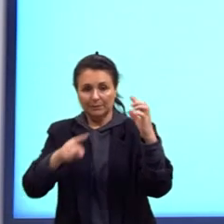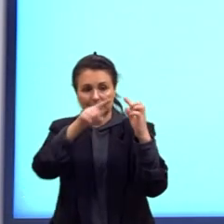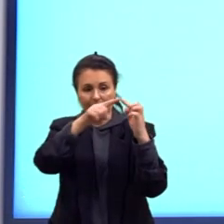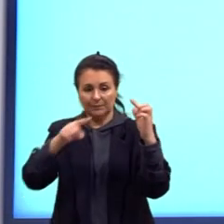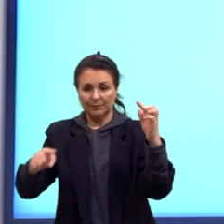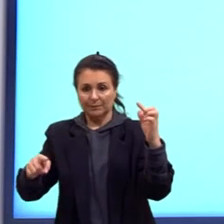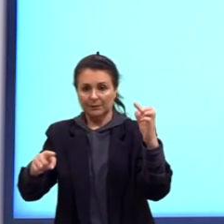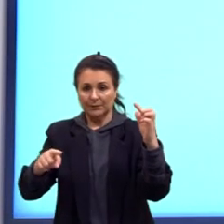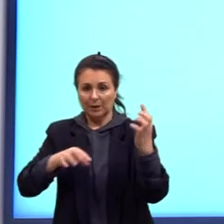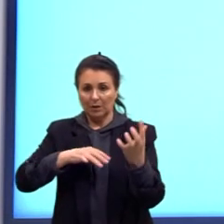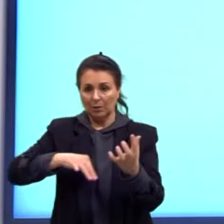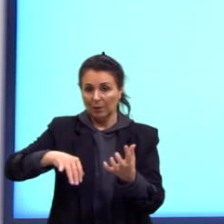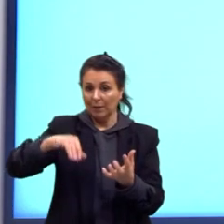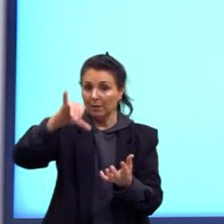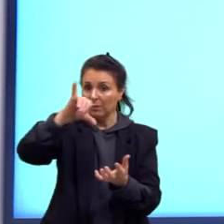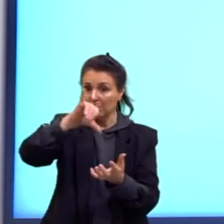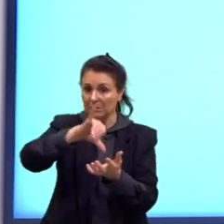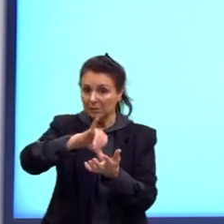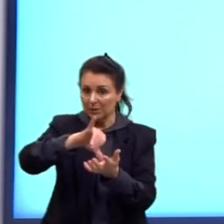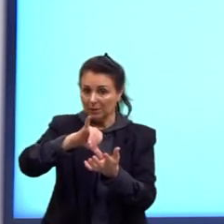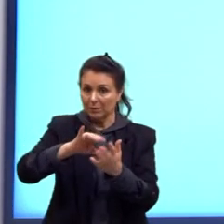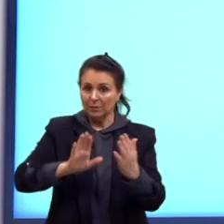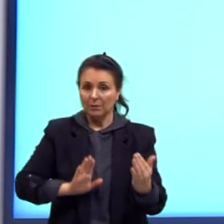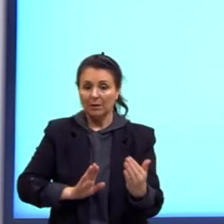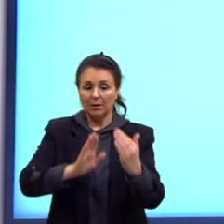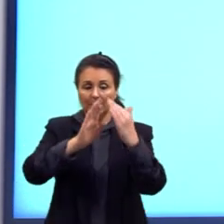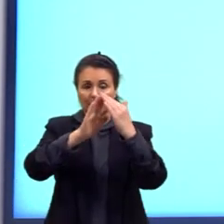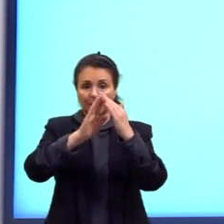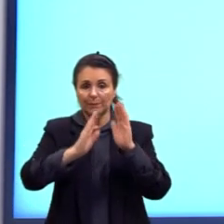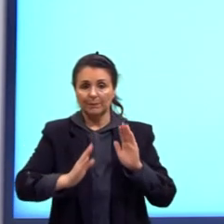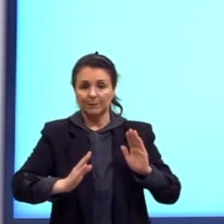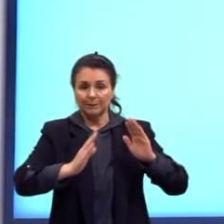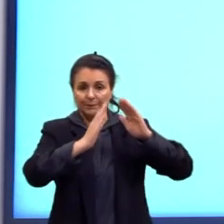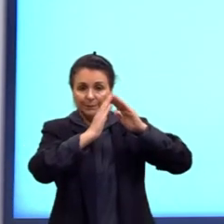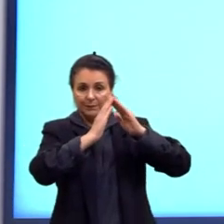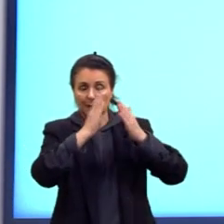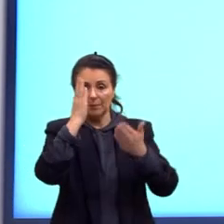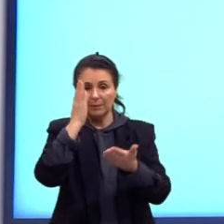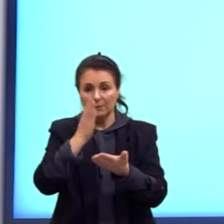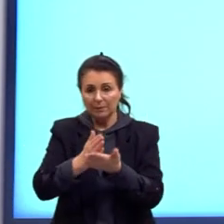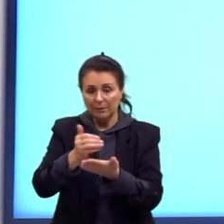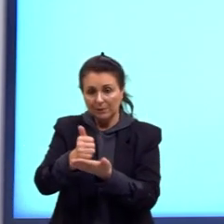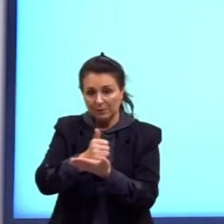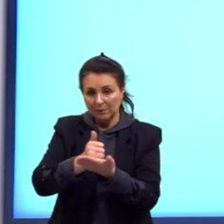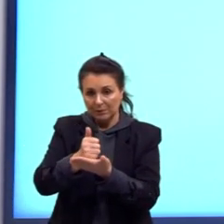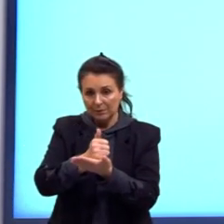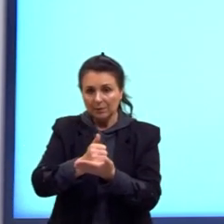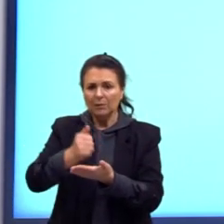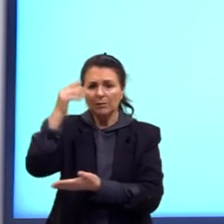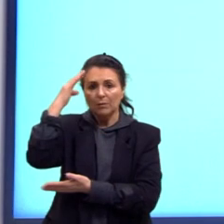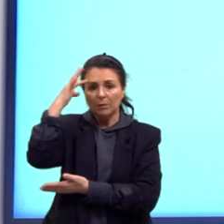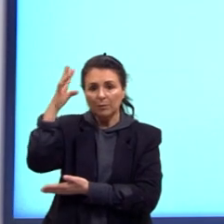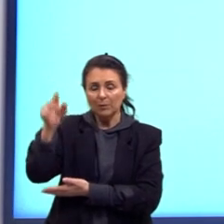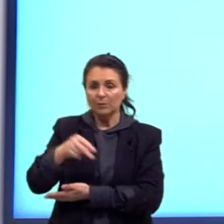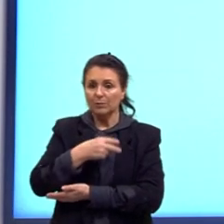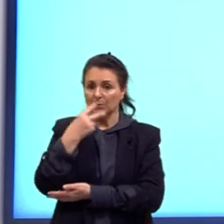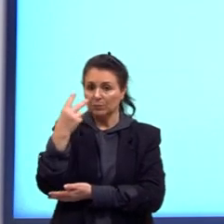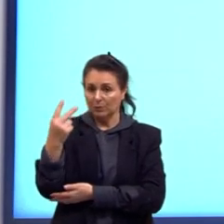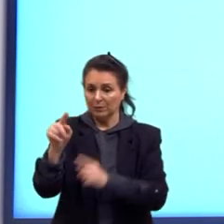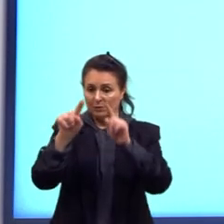centro da pirâmide portanto metade ali da sua base Tallis imaginou Então os dois triângulos